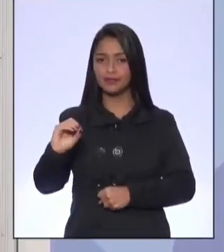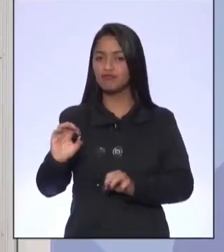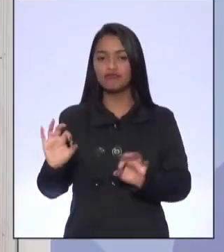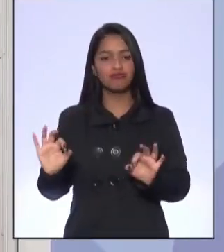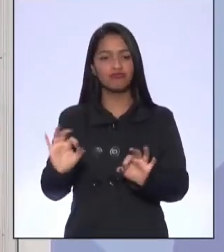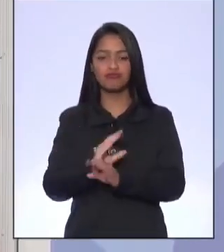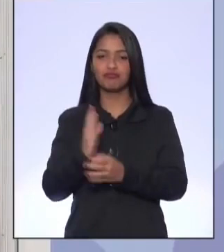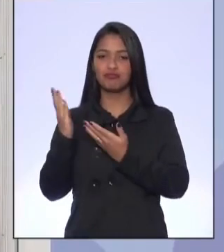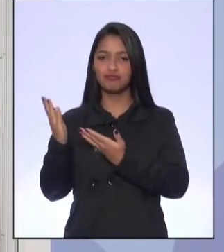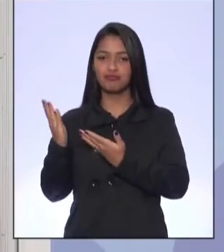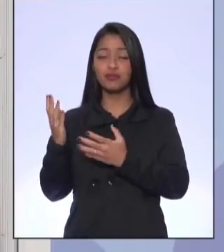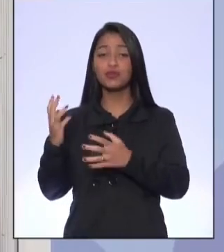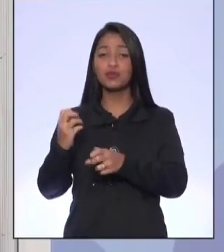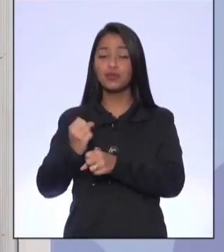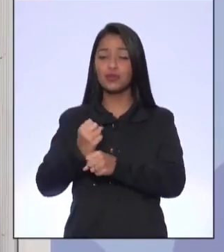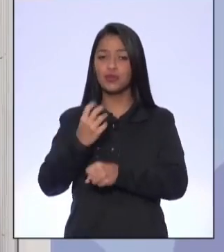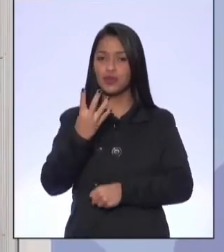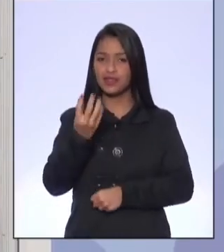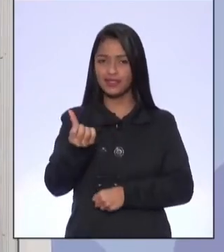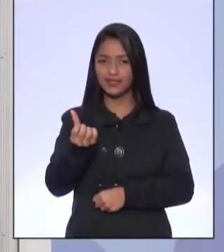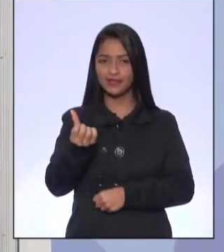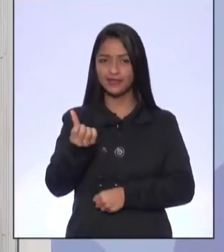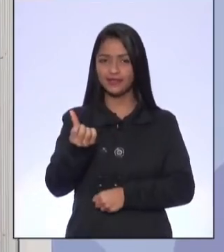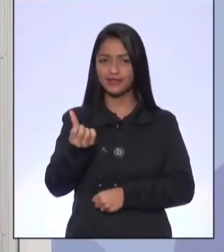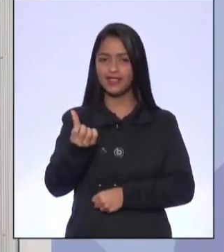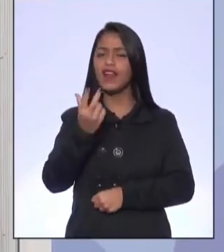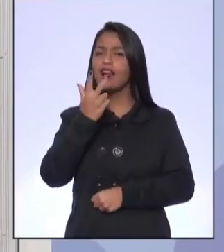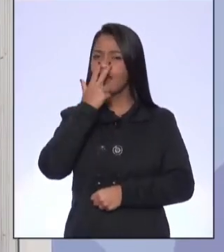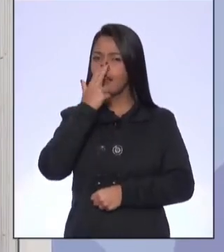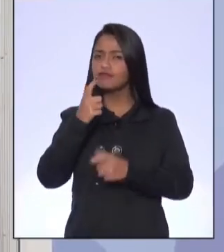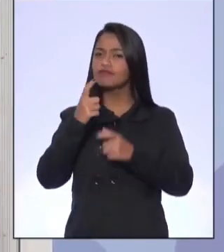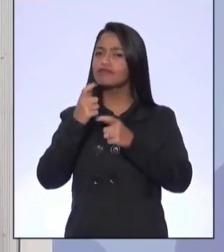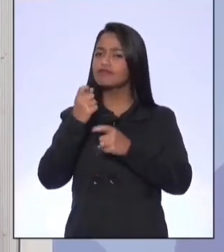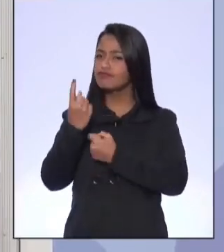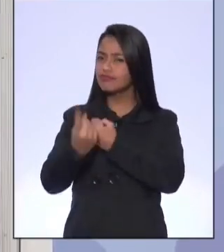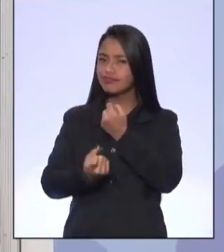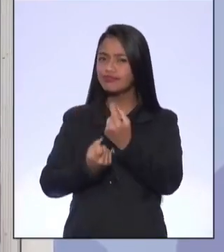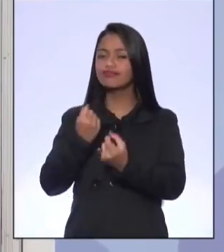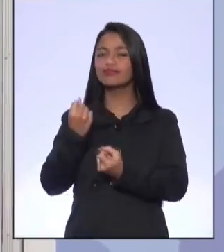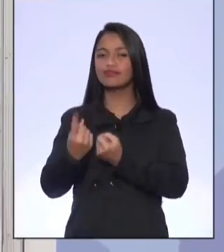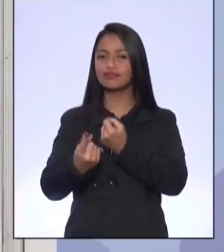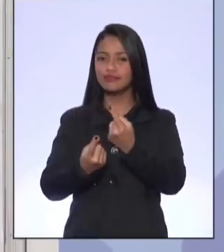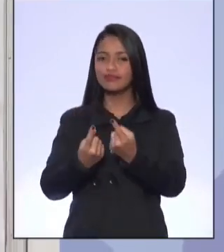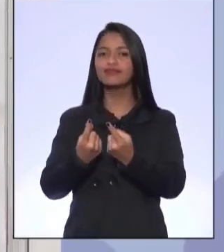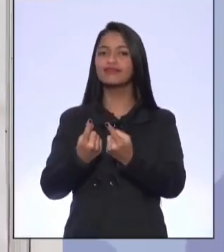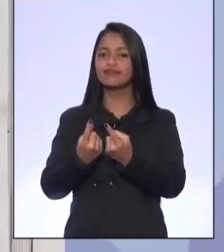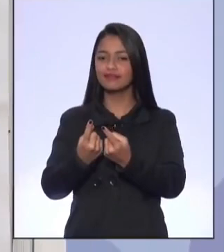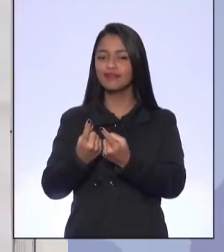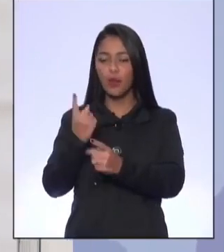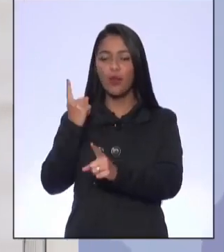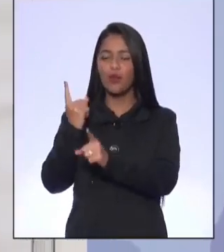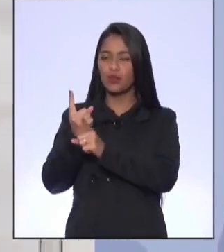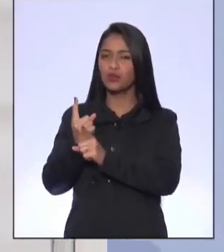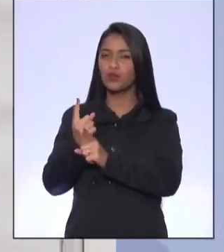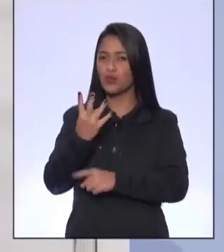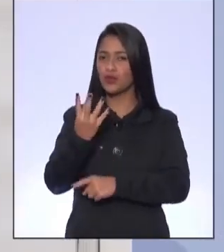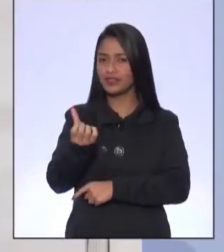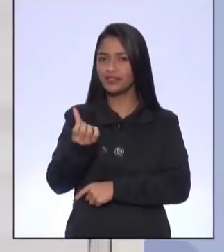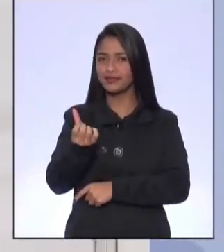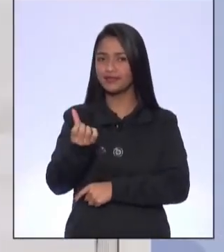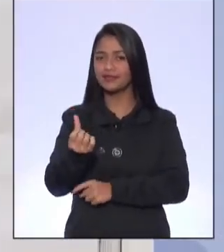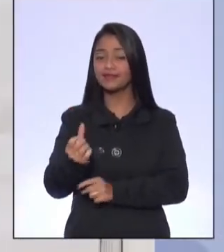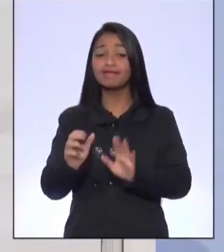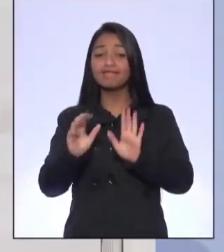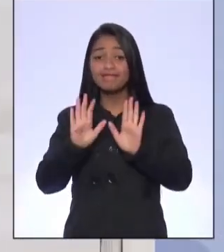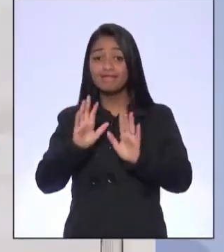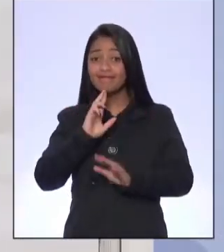ó. 46, que eu acho que muitos aí, alguns, né? Alguns viram aí que é o 46. Só que o 46